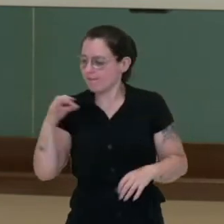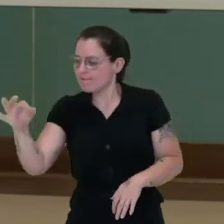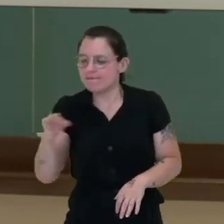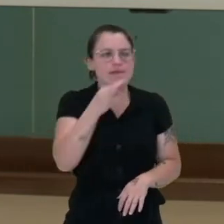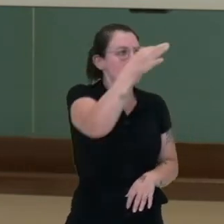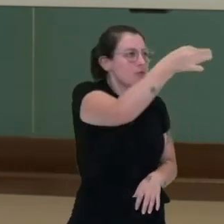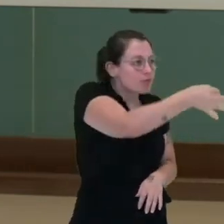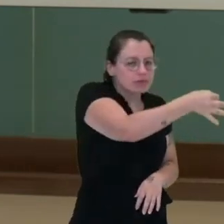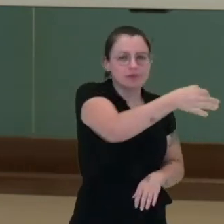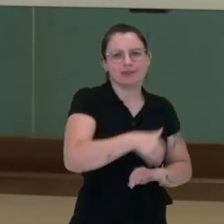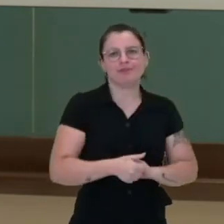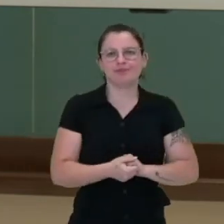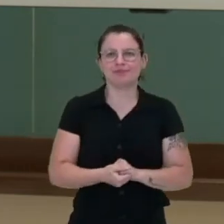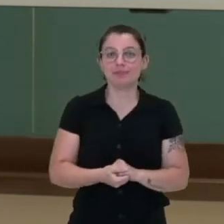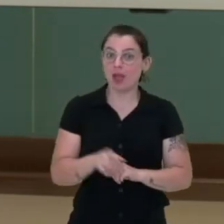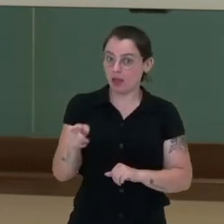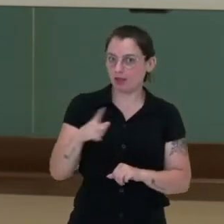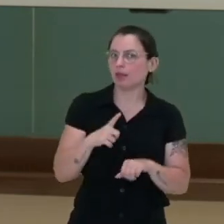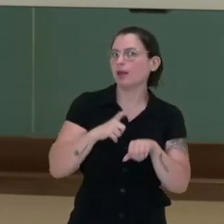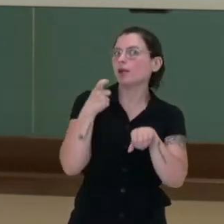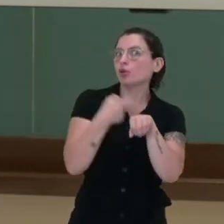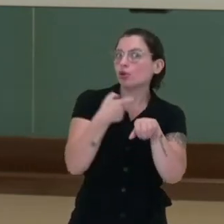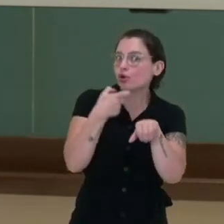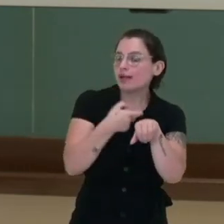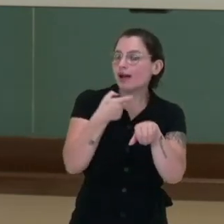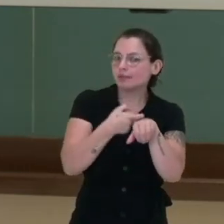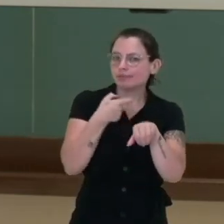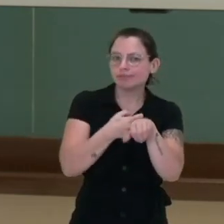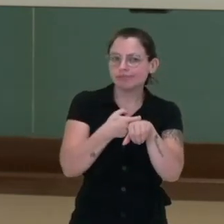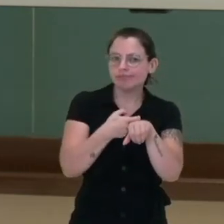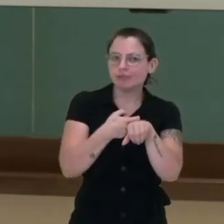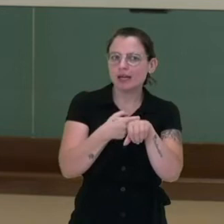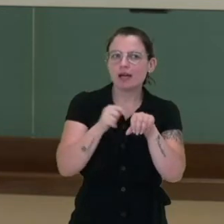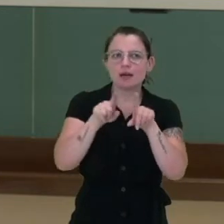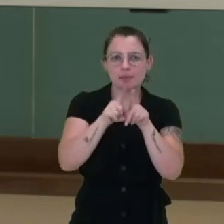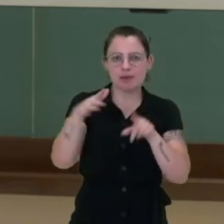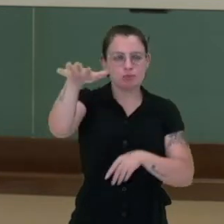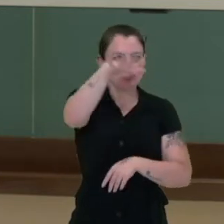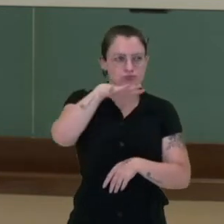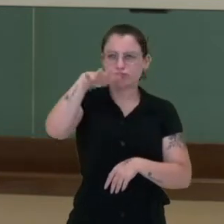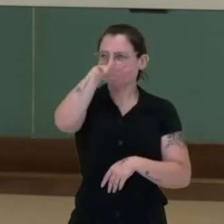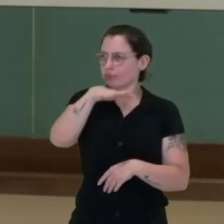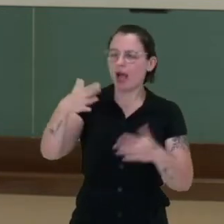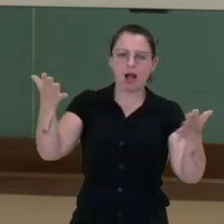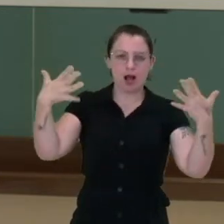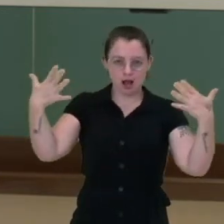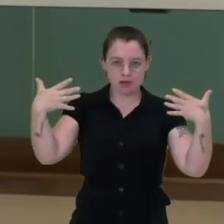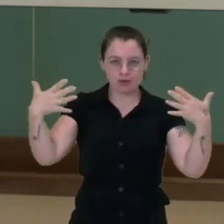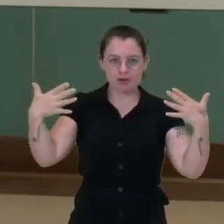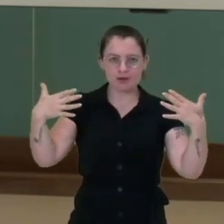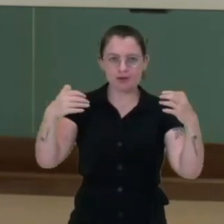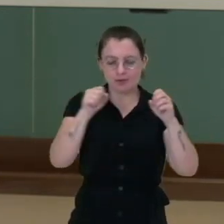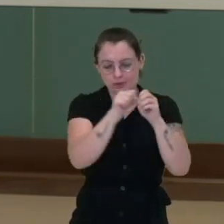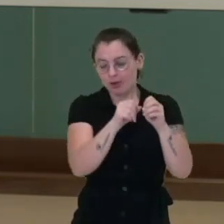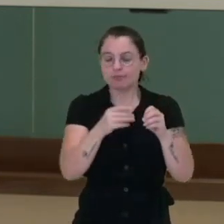de naftalina? Ela é sólida. Com o ambiente, o calor do ambiente, ela vai